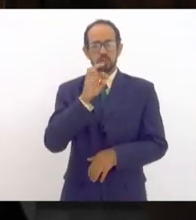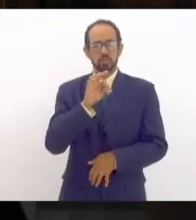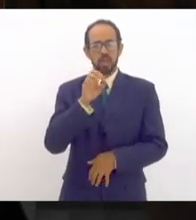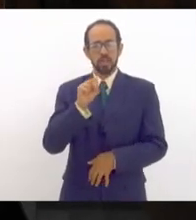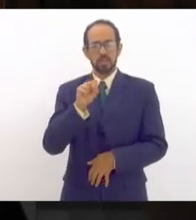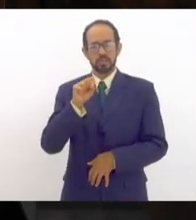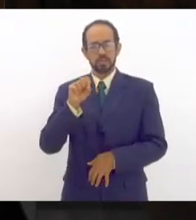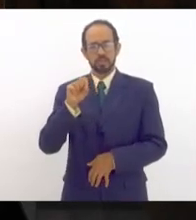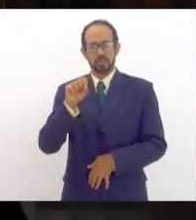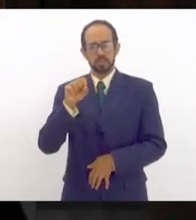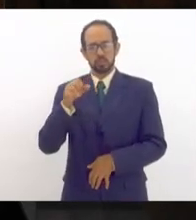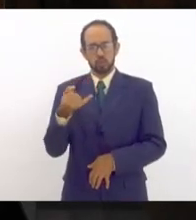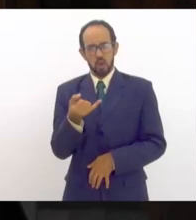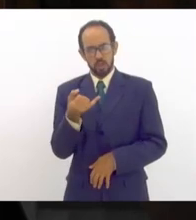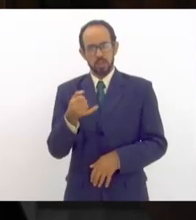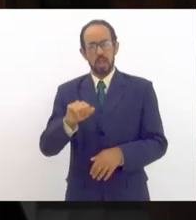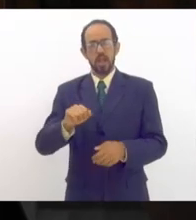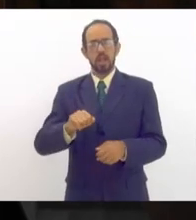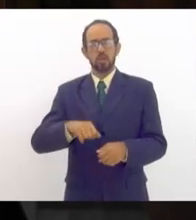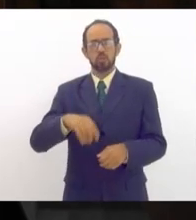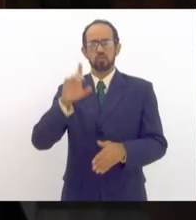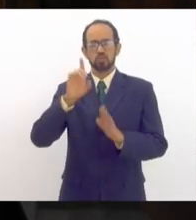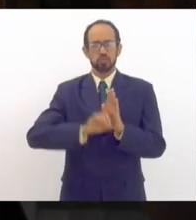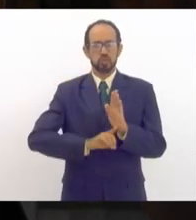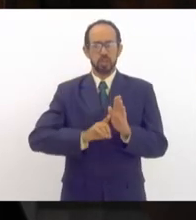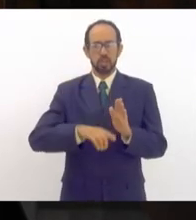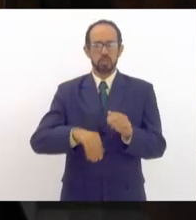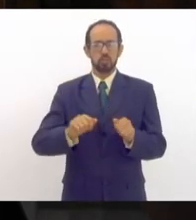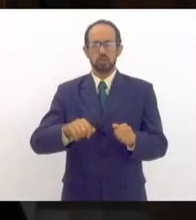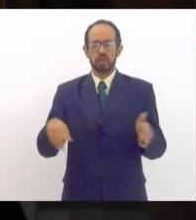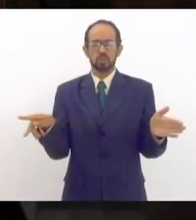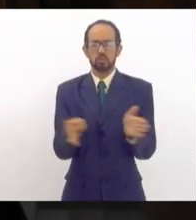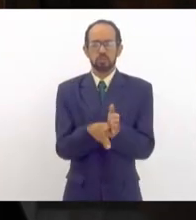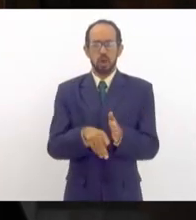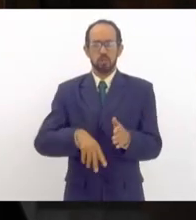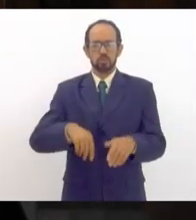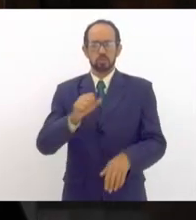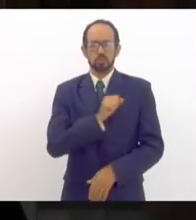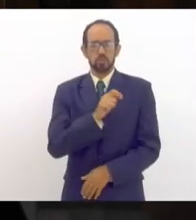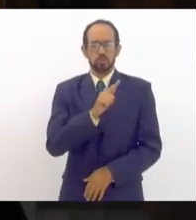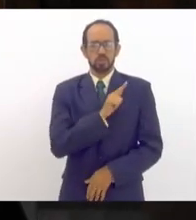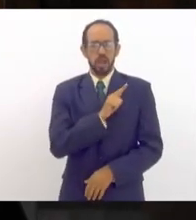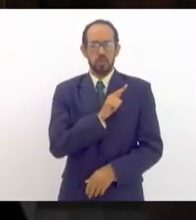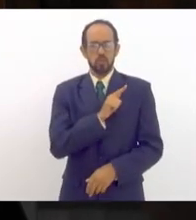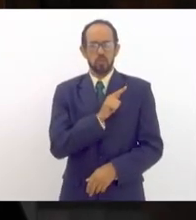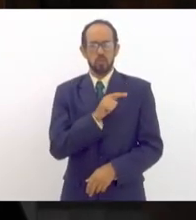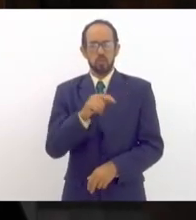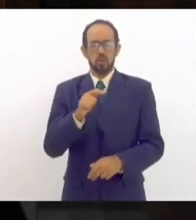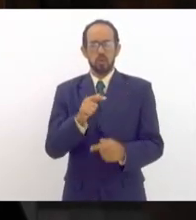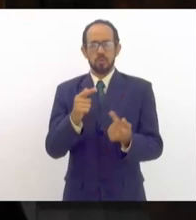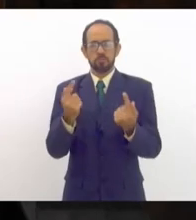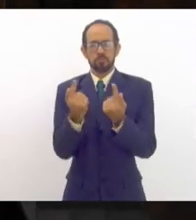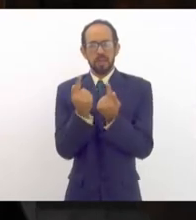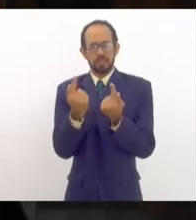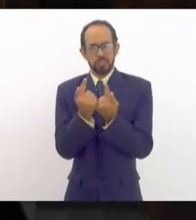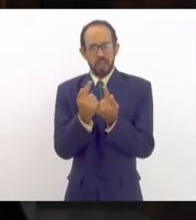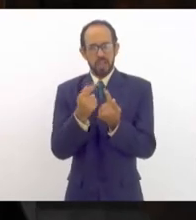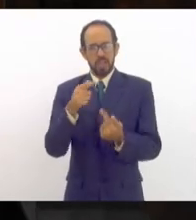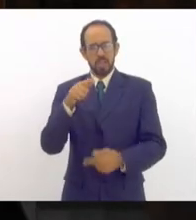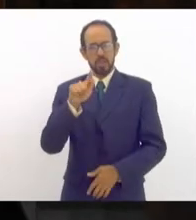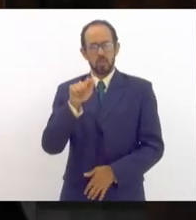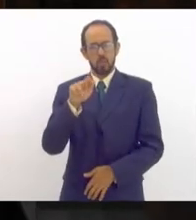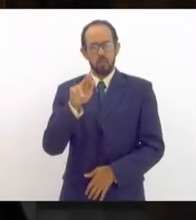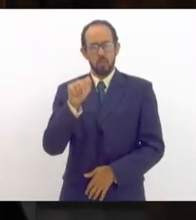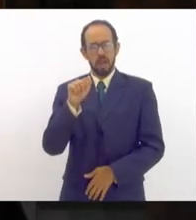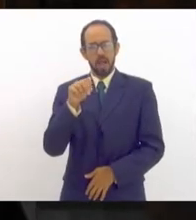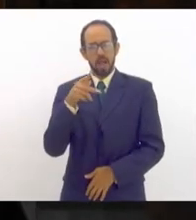direito que é devido a São Gonçalo Guapimirim Magé há muito tempo e desde setembro então depois